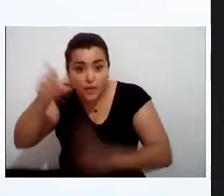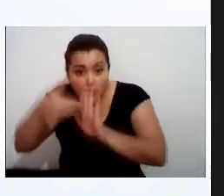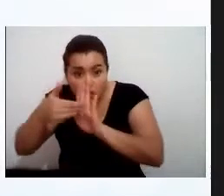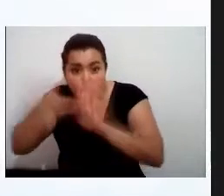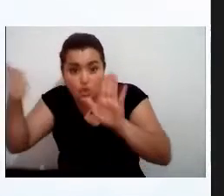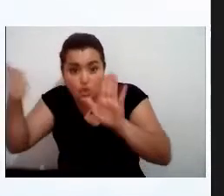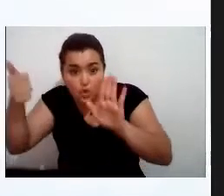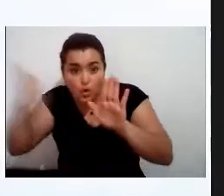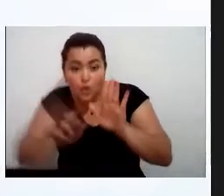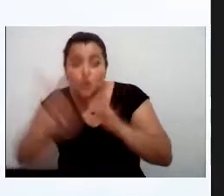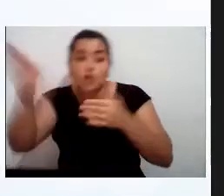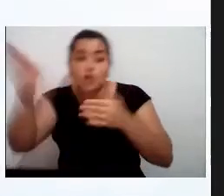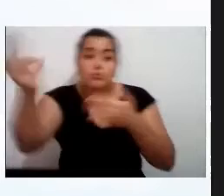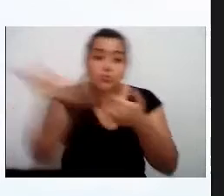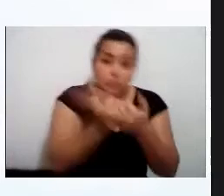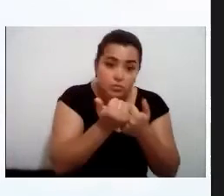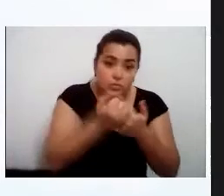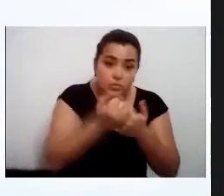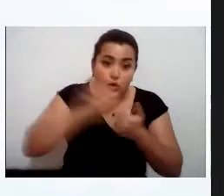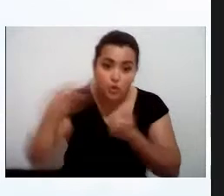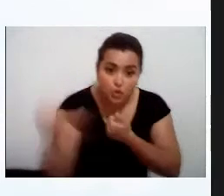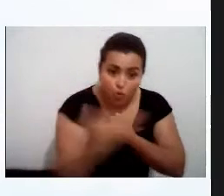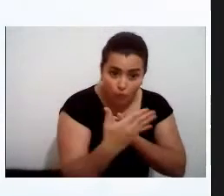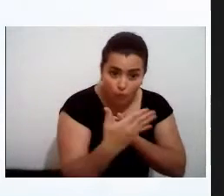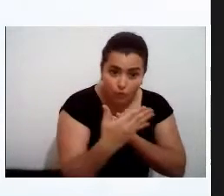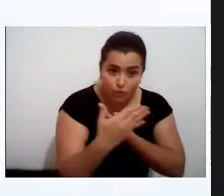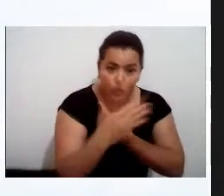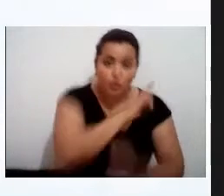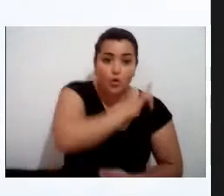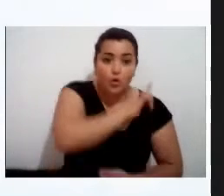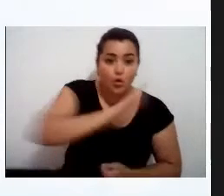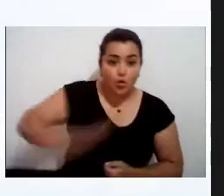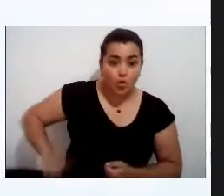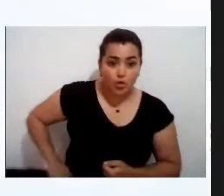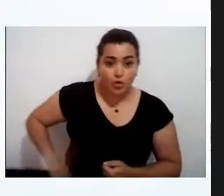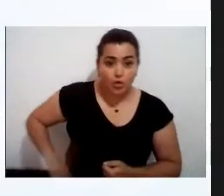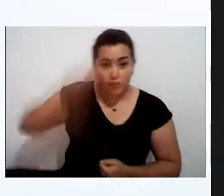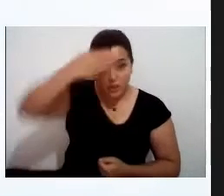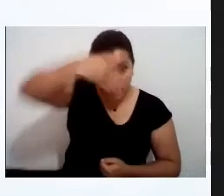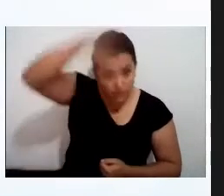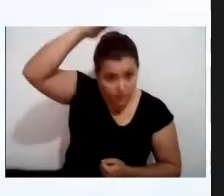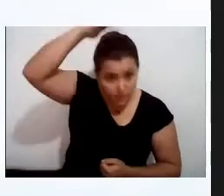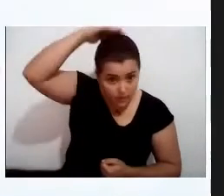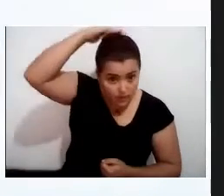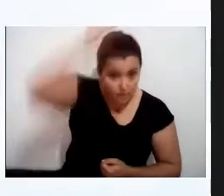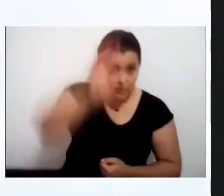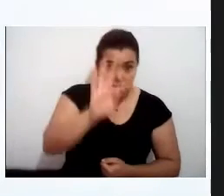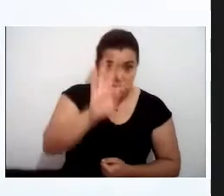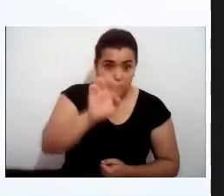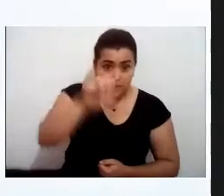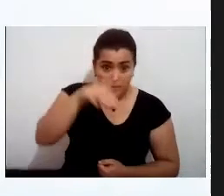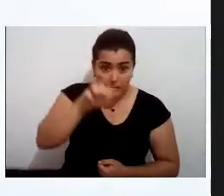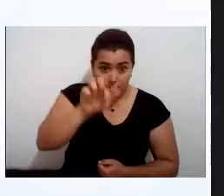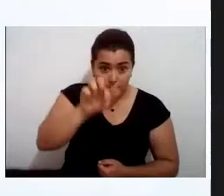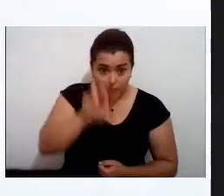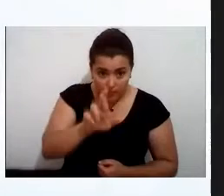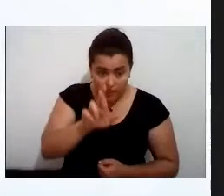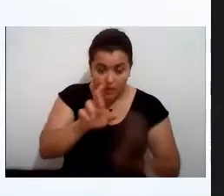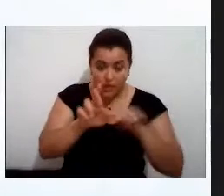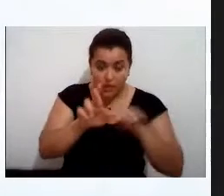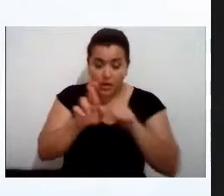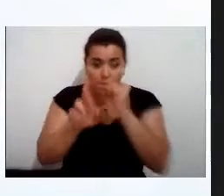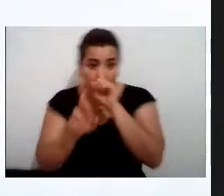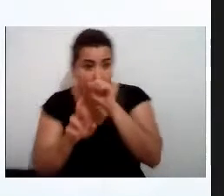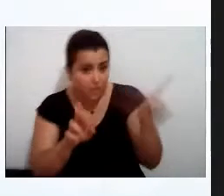novo governo, no caso, o governo Temer, que substituiu a Dilma, ex-presidente Dilma, encaminhou o projeto de lei